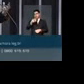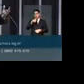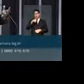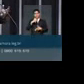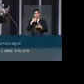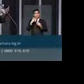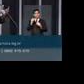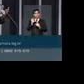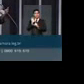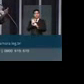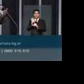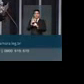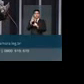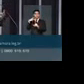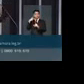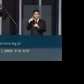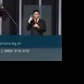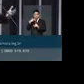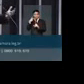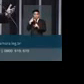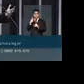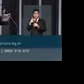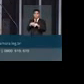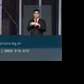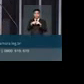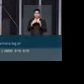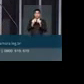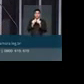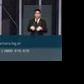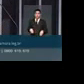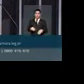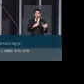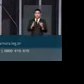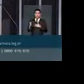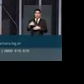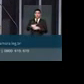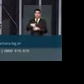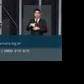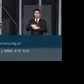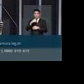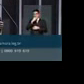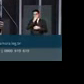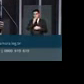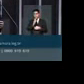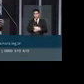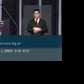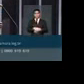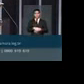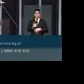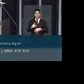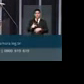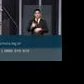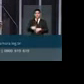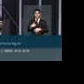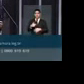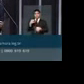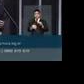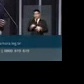influências políticas que acabam sendo nocivas ao processo eleitoral. Não se julga o